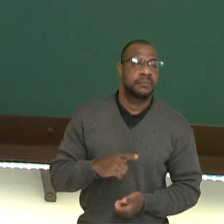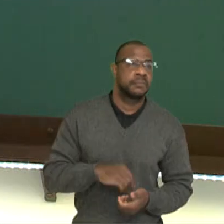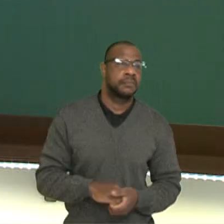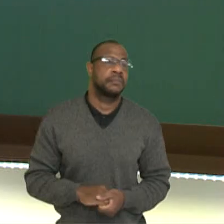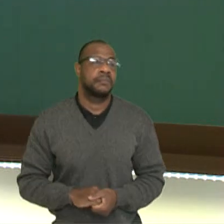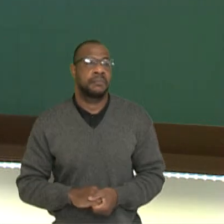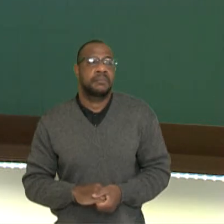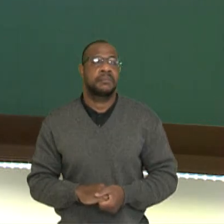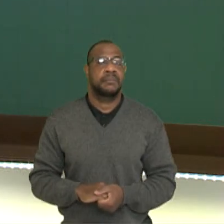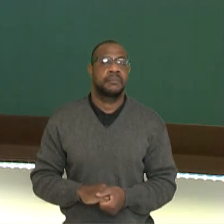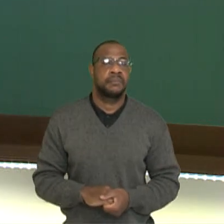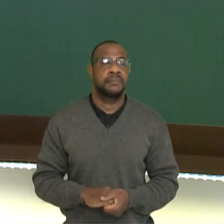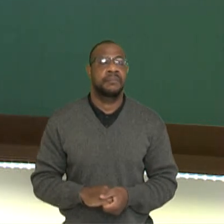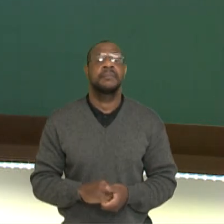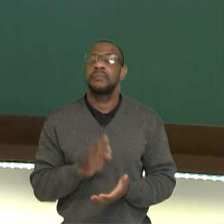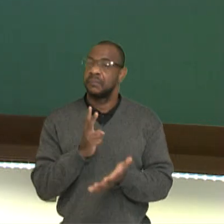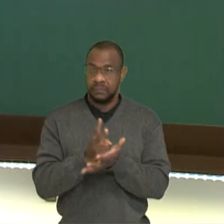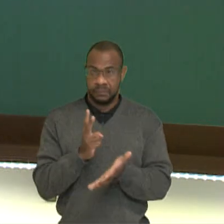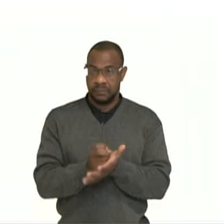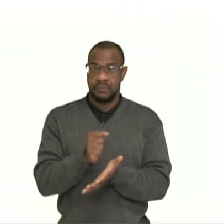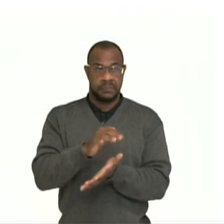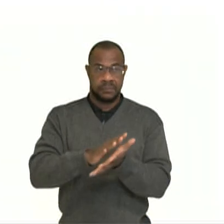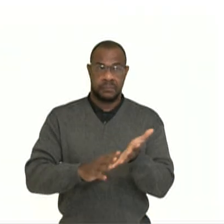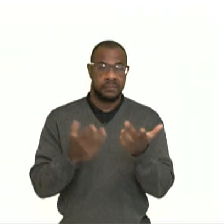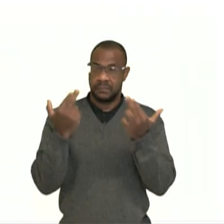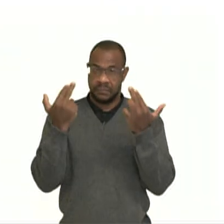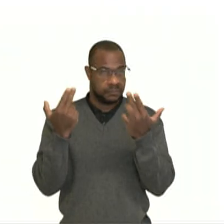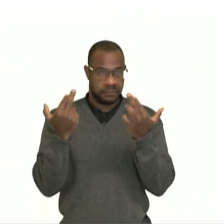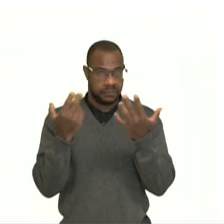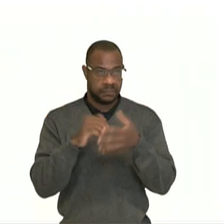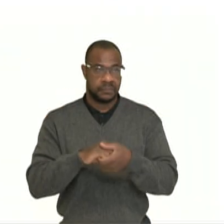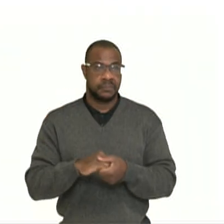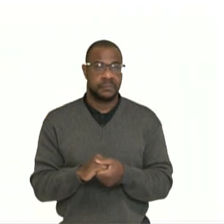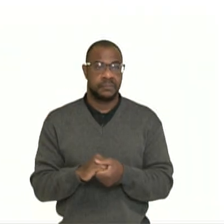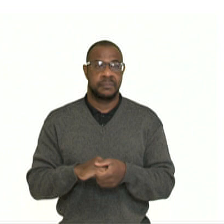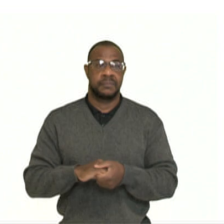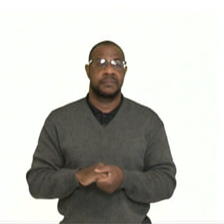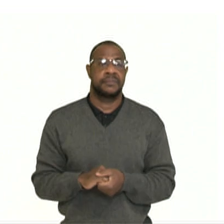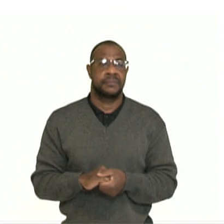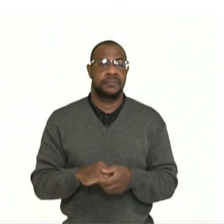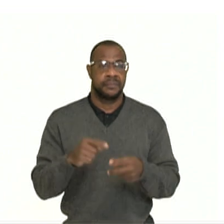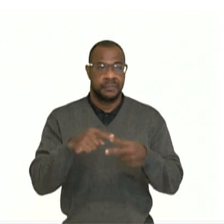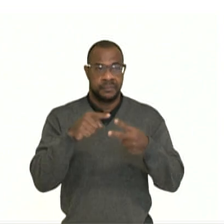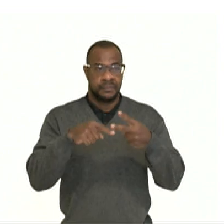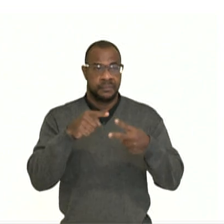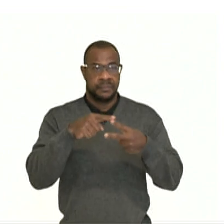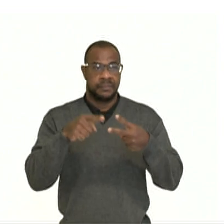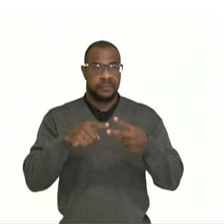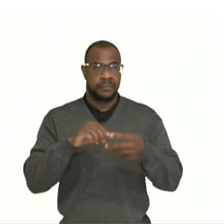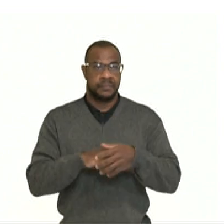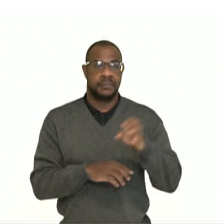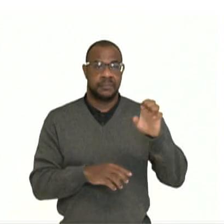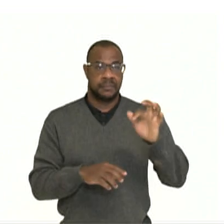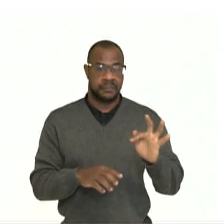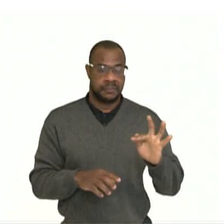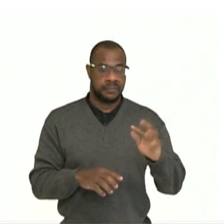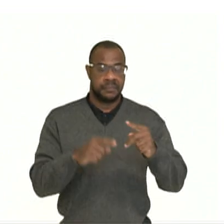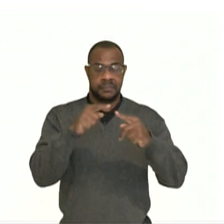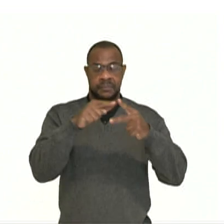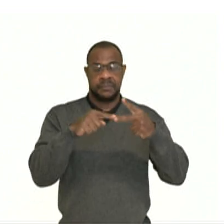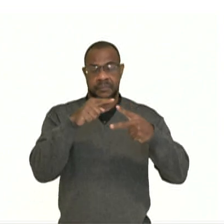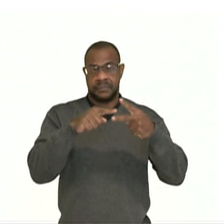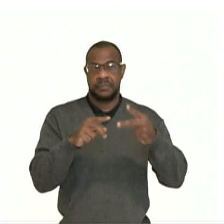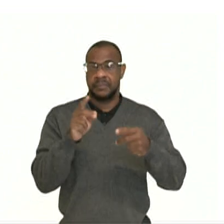duas frases. Nancy is a good driver, new car is red, e the giraffe lives in Africa. Neck